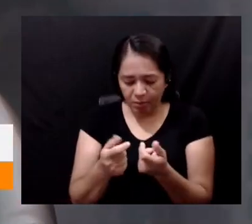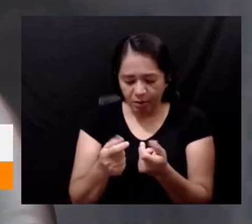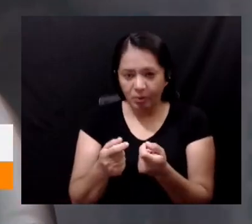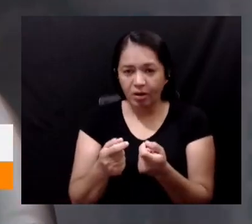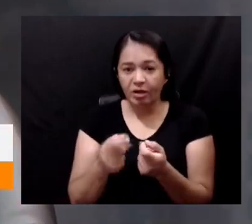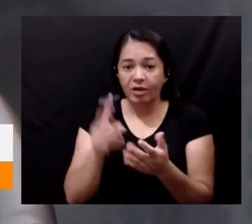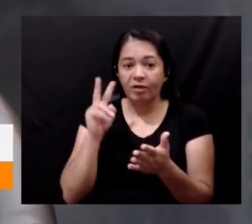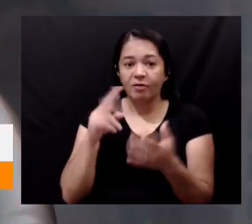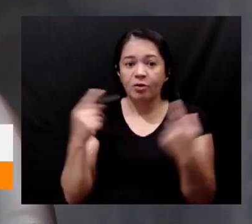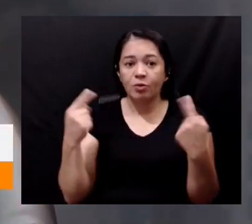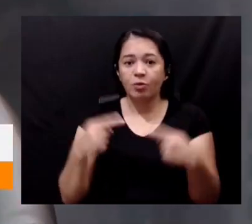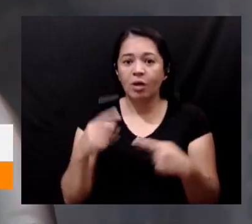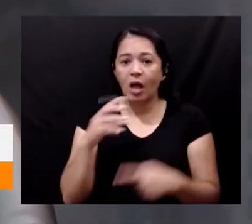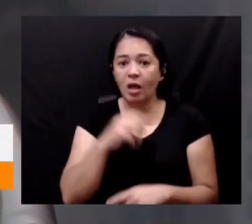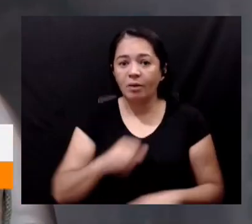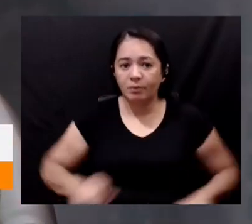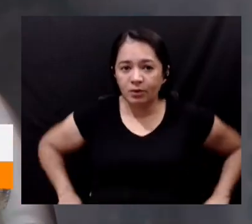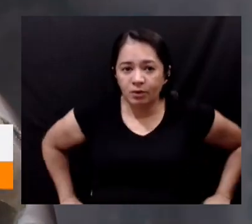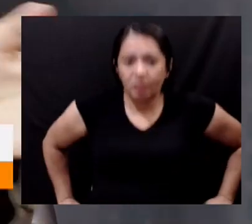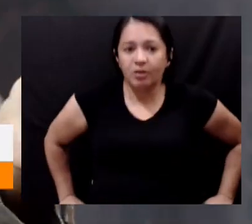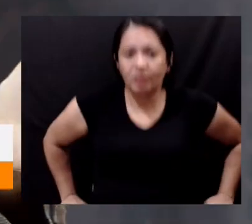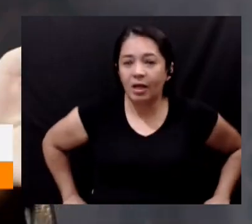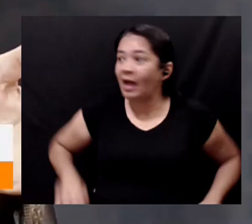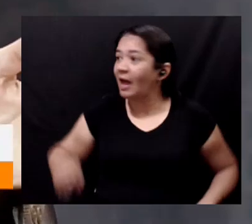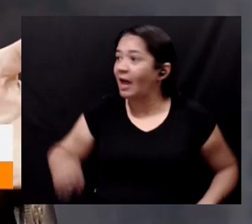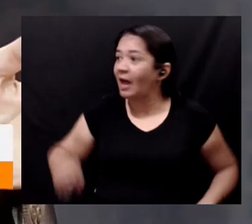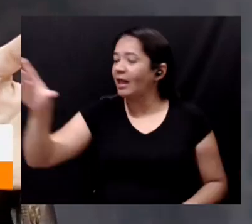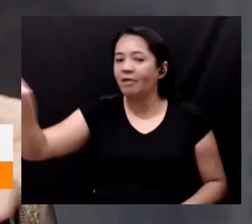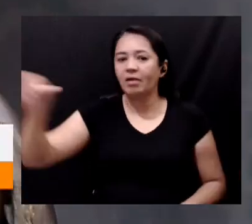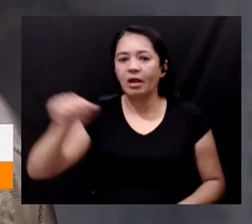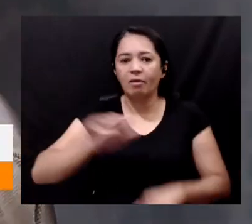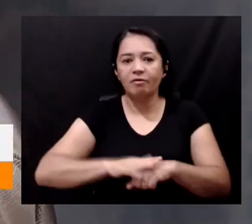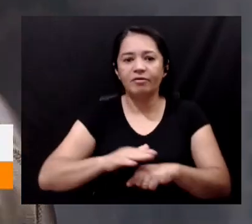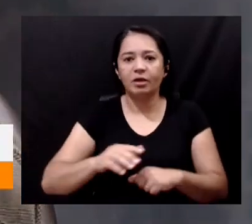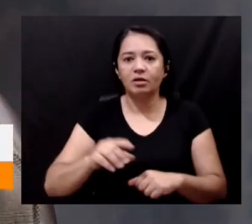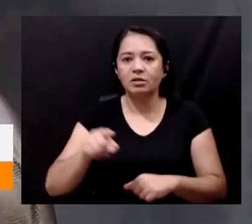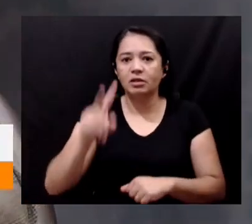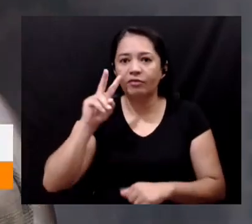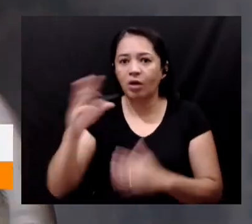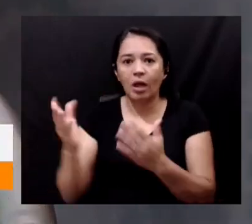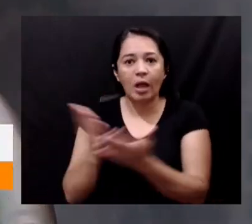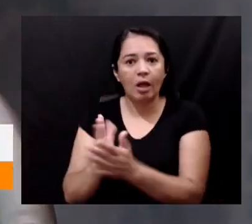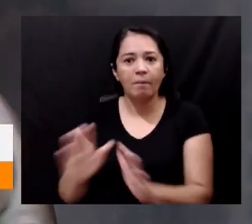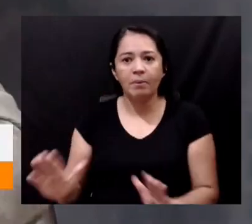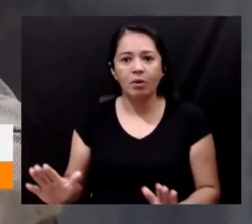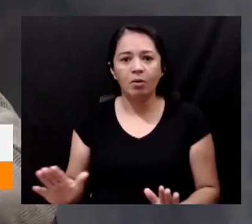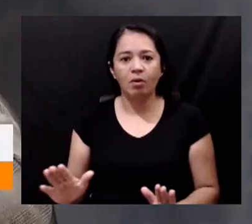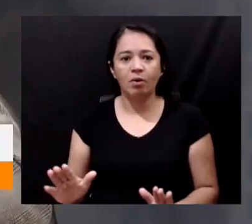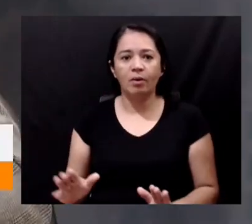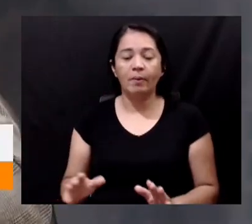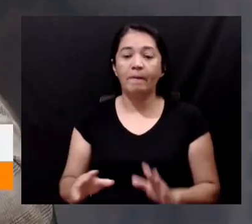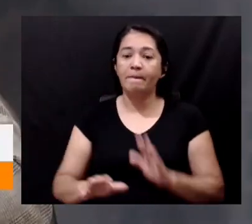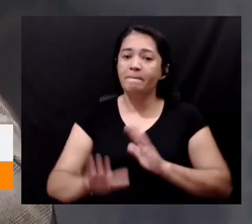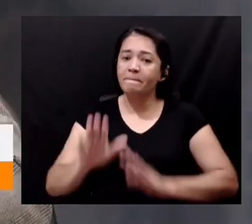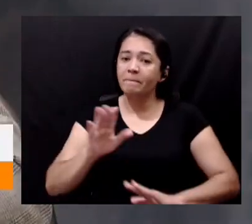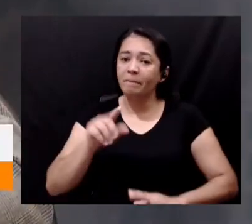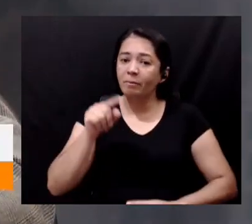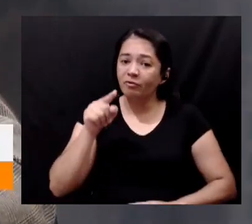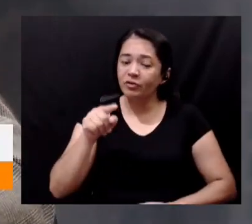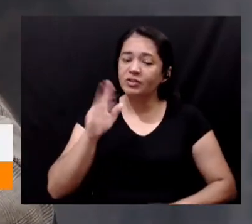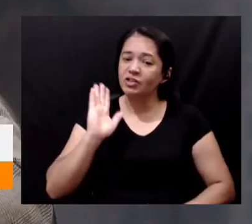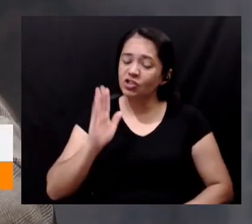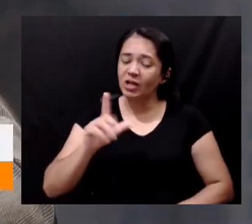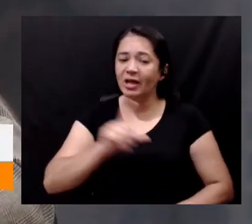rápido. desafiozinho e, É, tá ali, vai lá, faz, quando você vai ver acabou. tudo Por muito mais rápido. que você tenha todo o seu cuidado. Uhum. Então